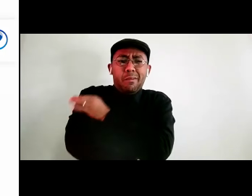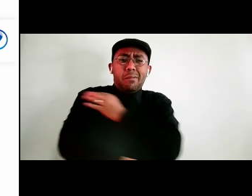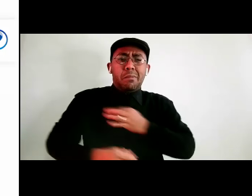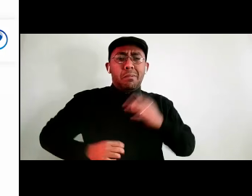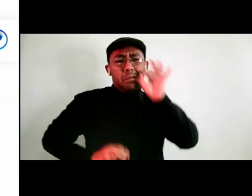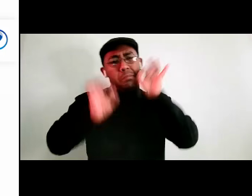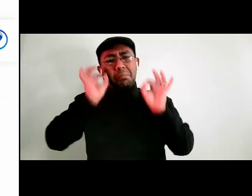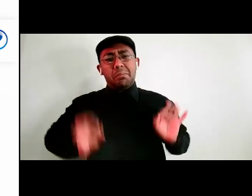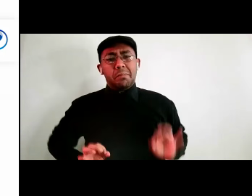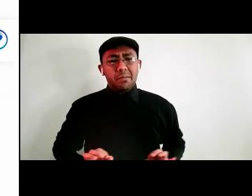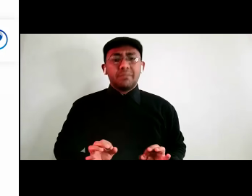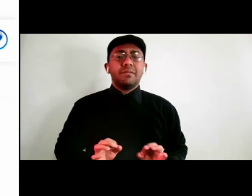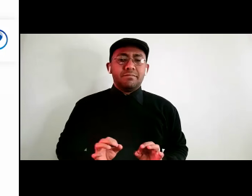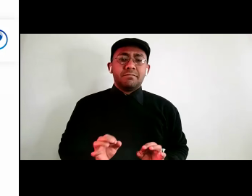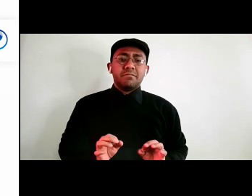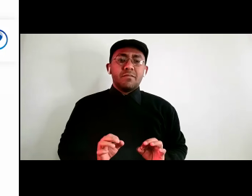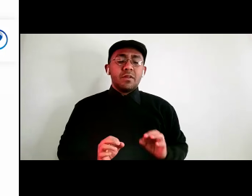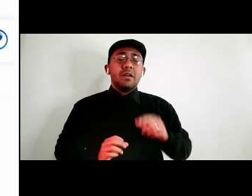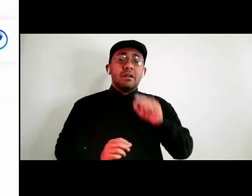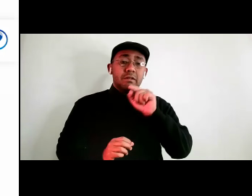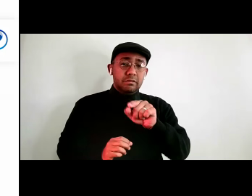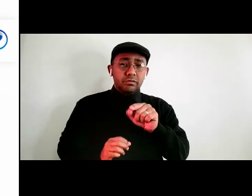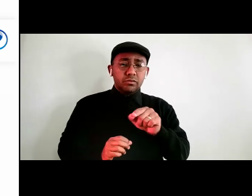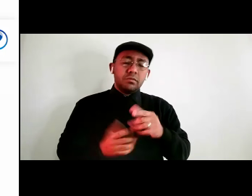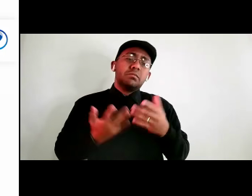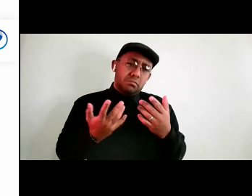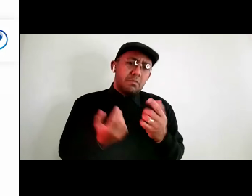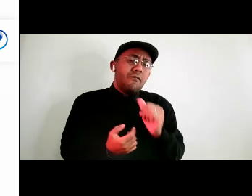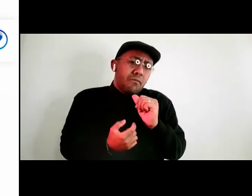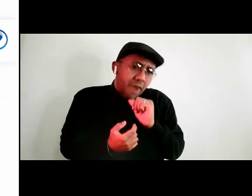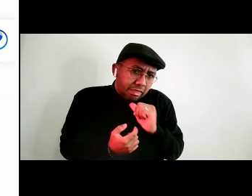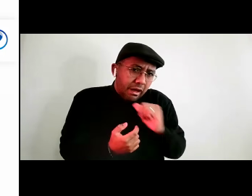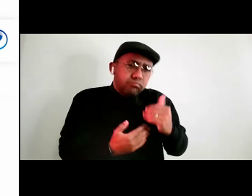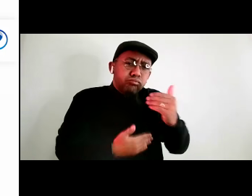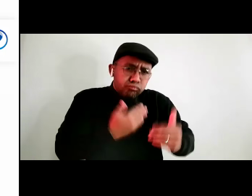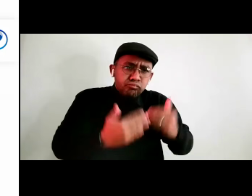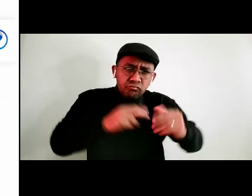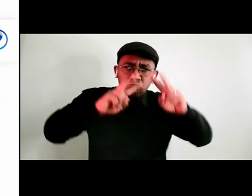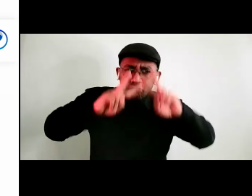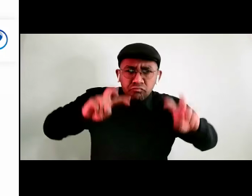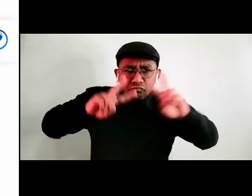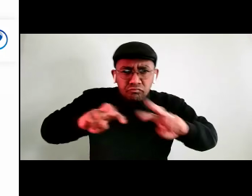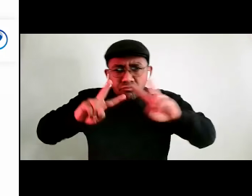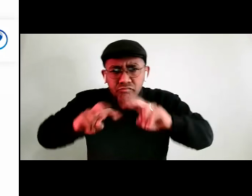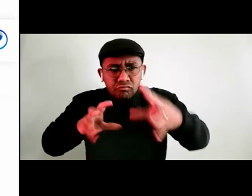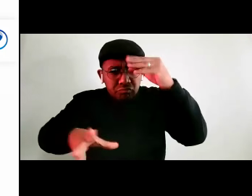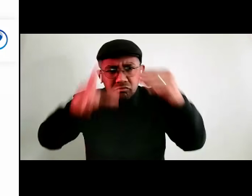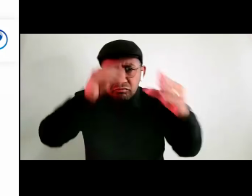claro que essas informações podem sofrer alteração conforme as pesquisas avançam e tenhamos mais